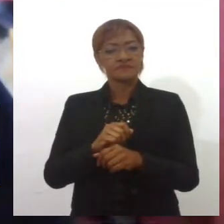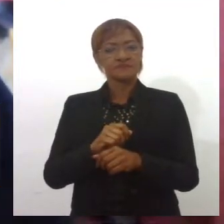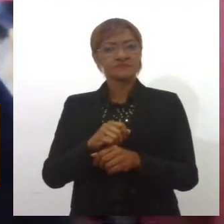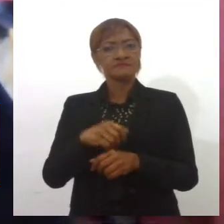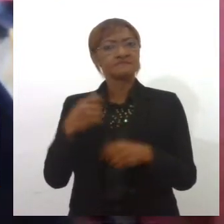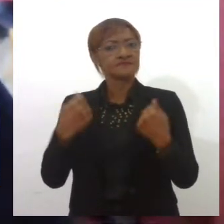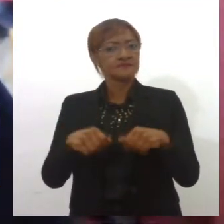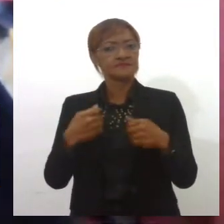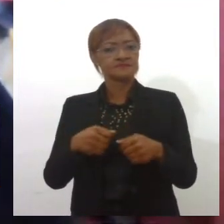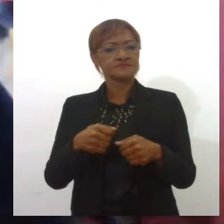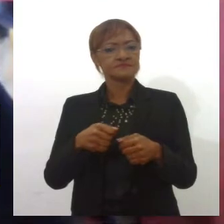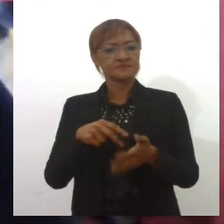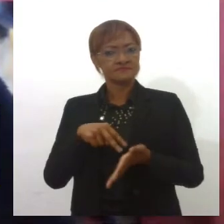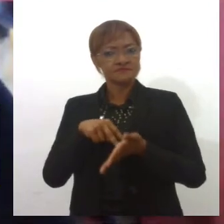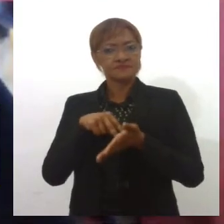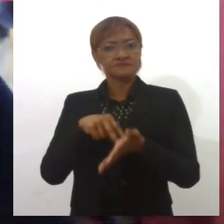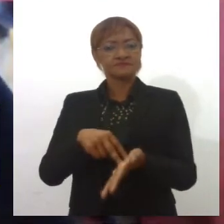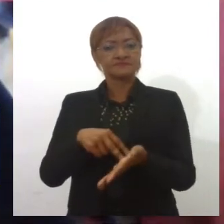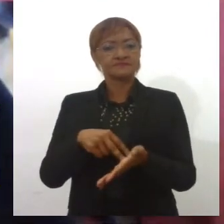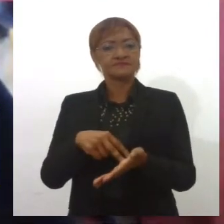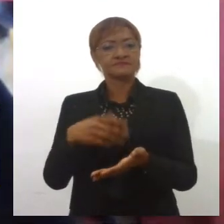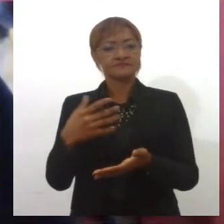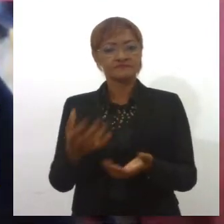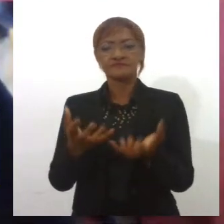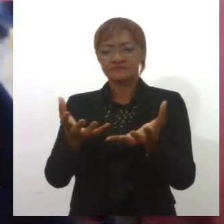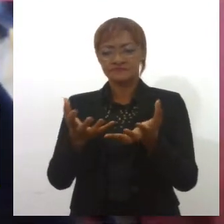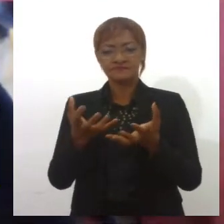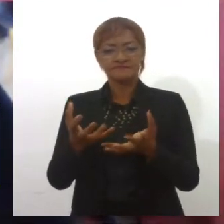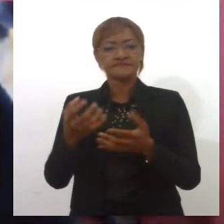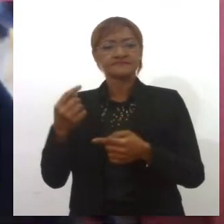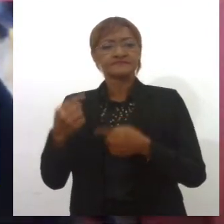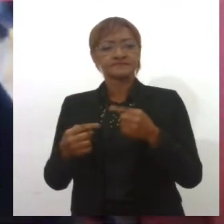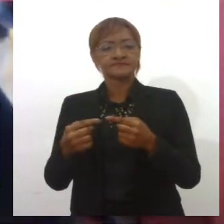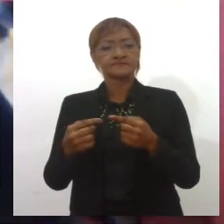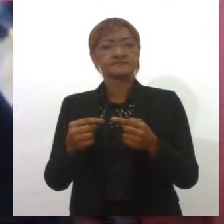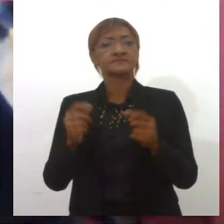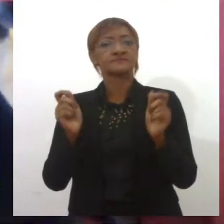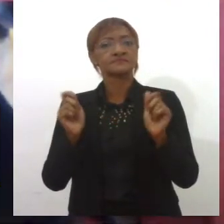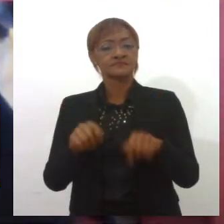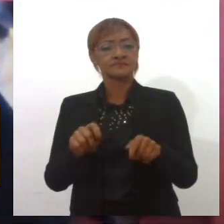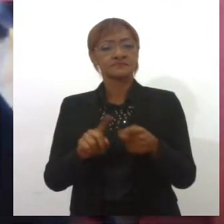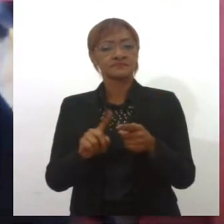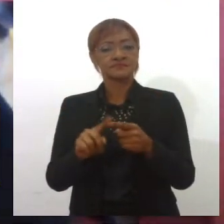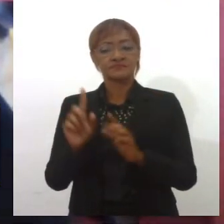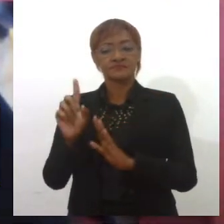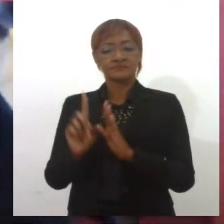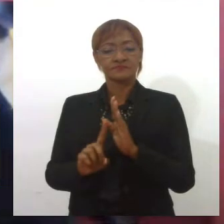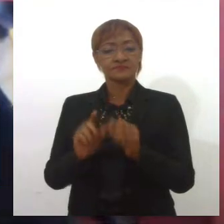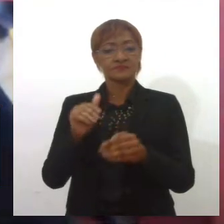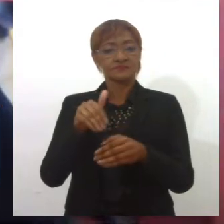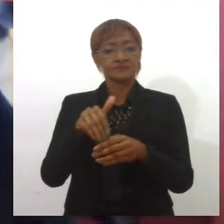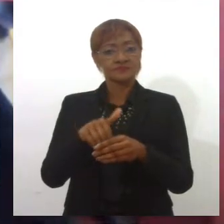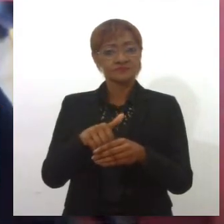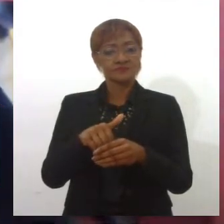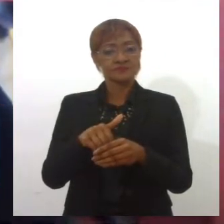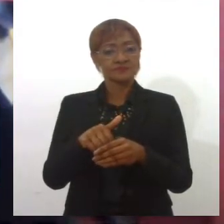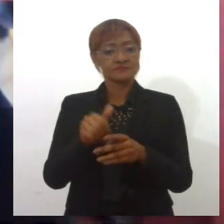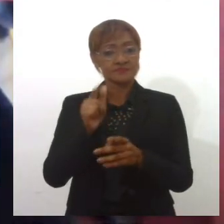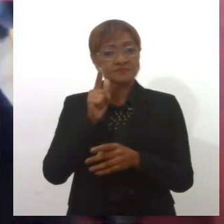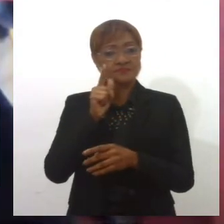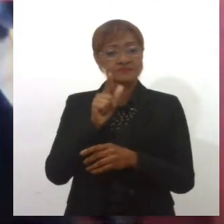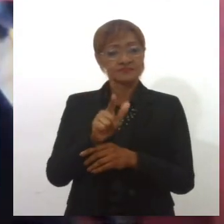olha, nós também queremos participar da política, nós também queremos ter direito a voto. Só que desde o que foi preconizado pelos direitos que